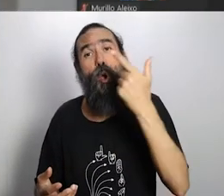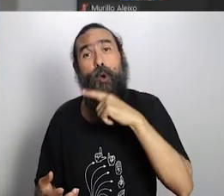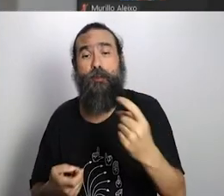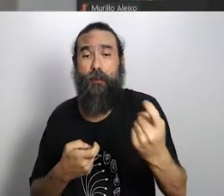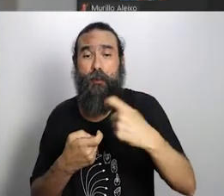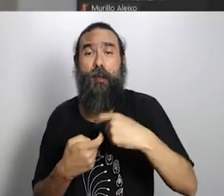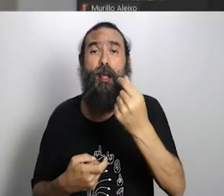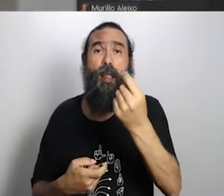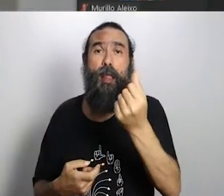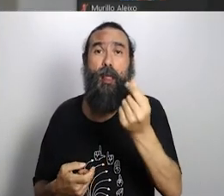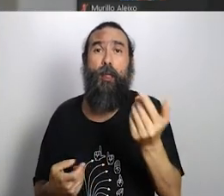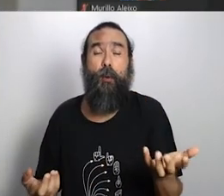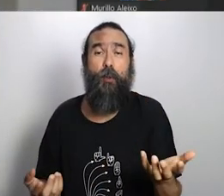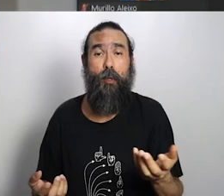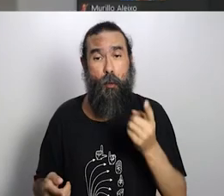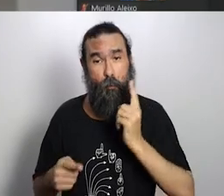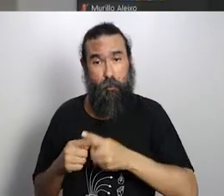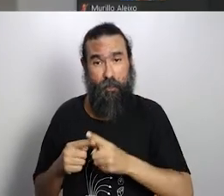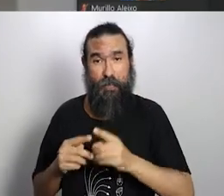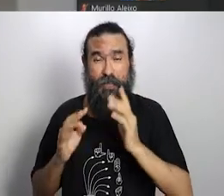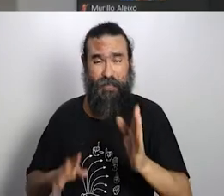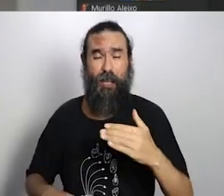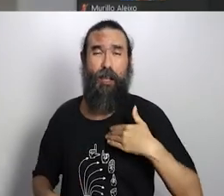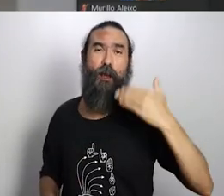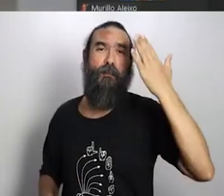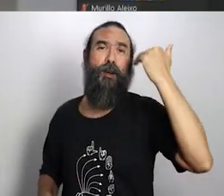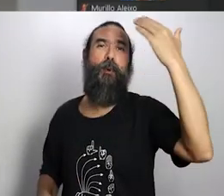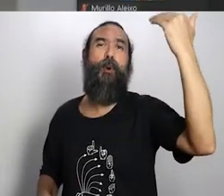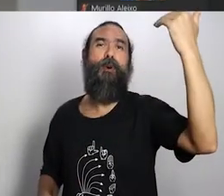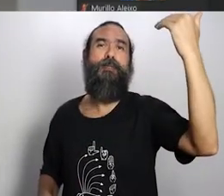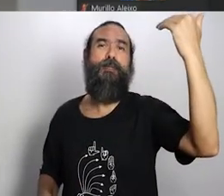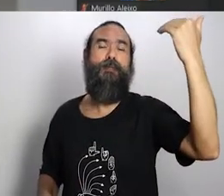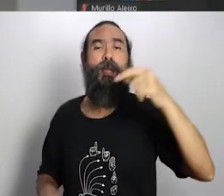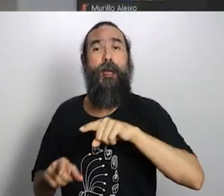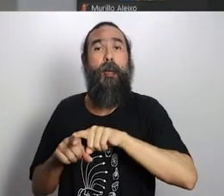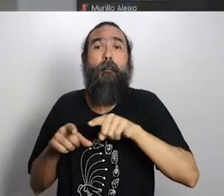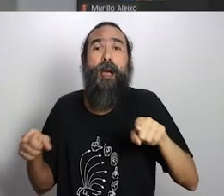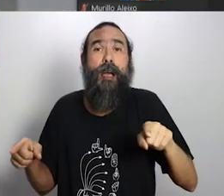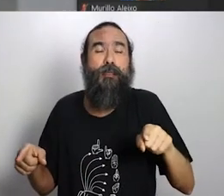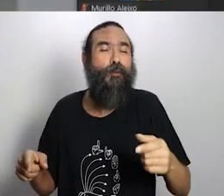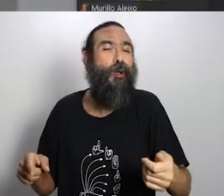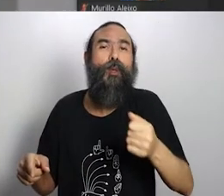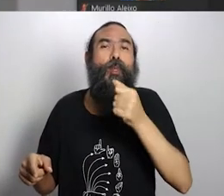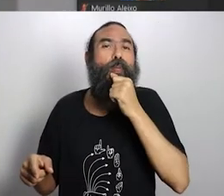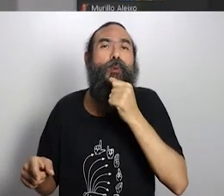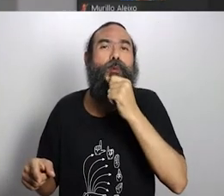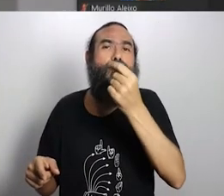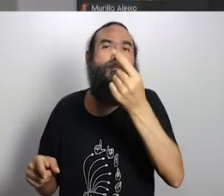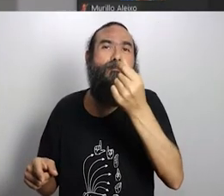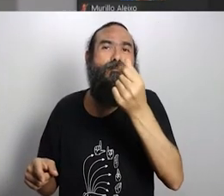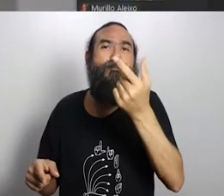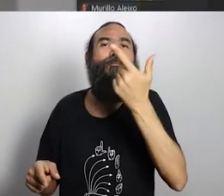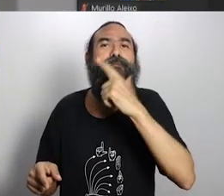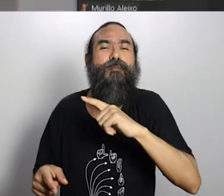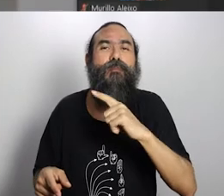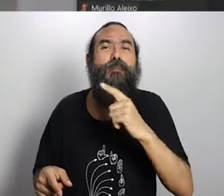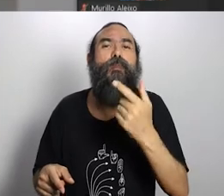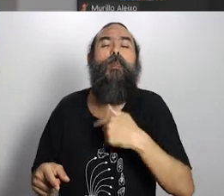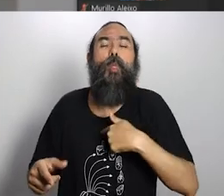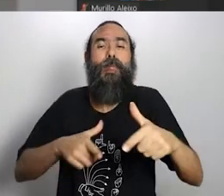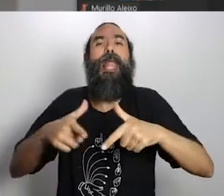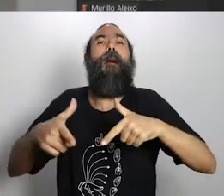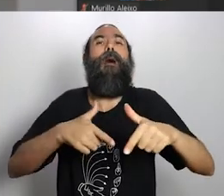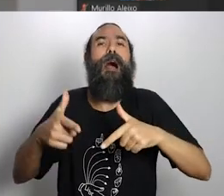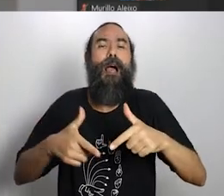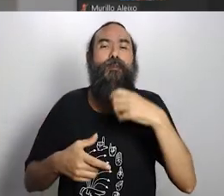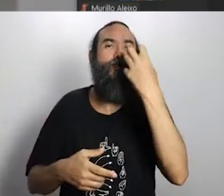ganho disto, porque eu represento, eu já sou Lia. Você tem essa consciência, você já era Lia. E é